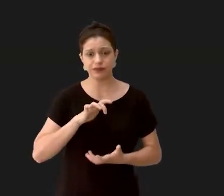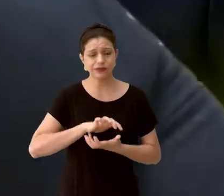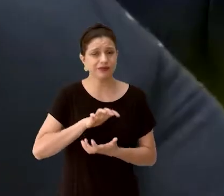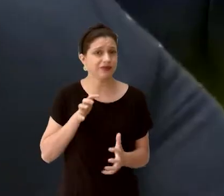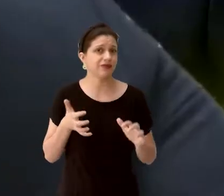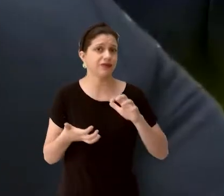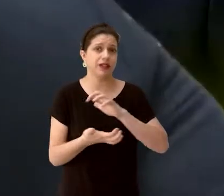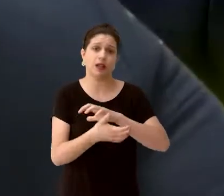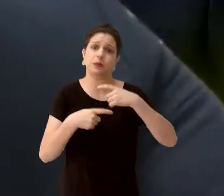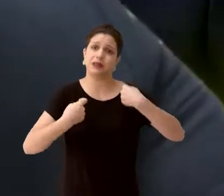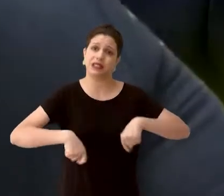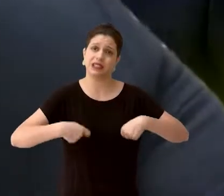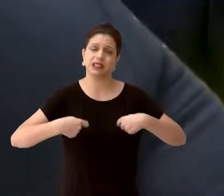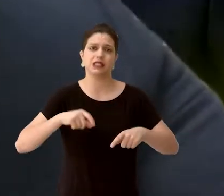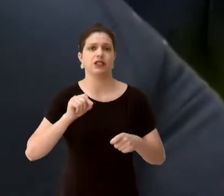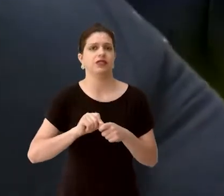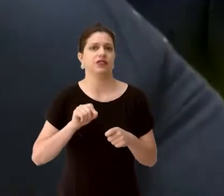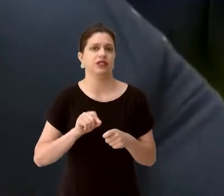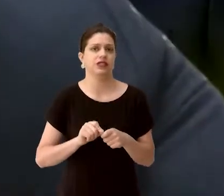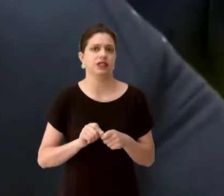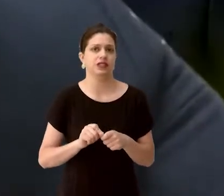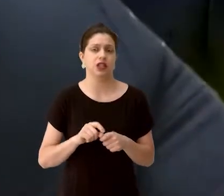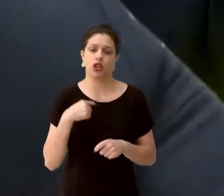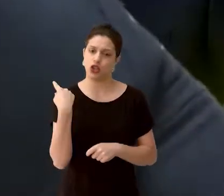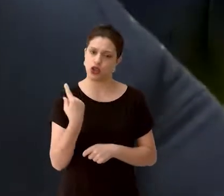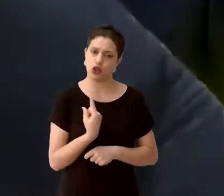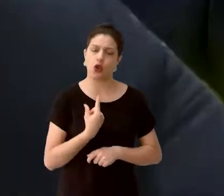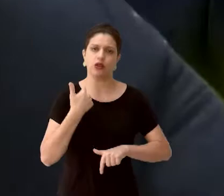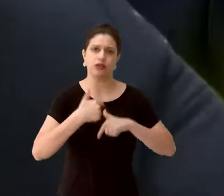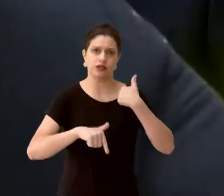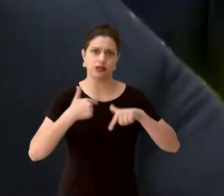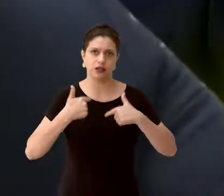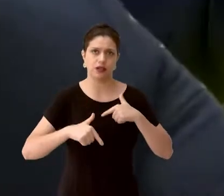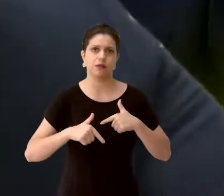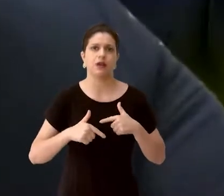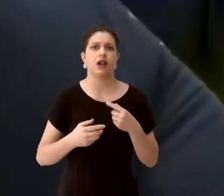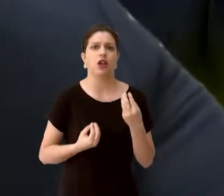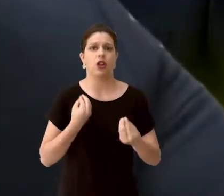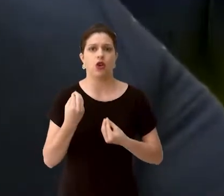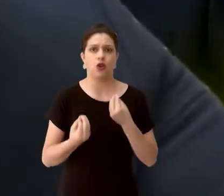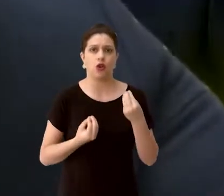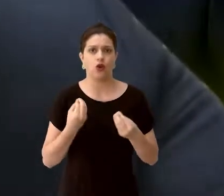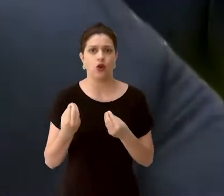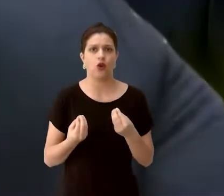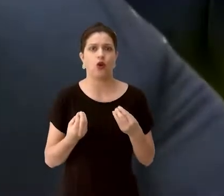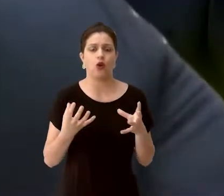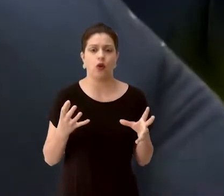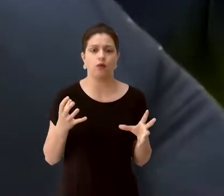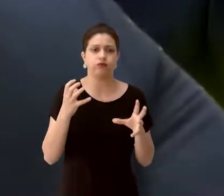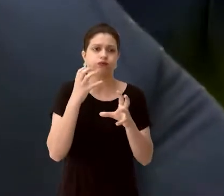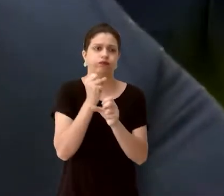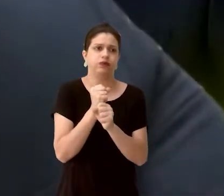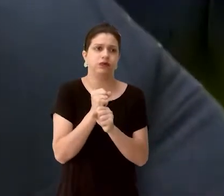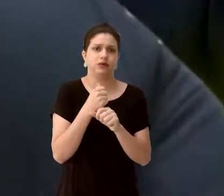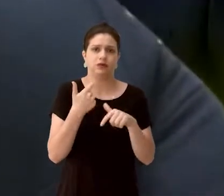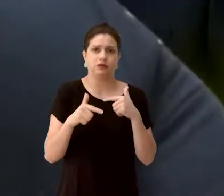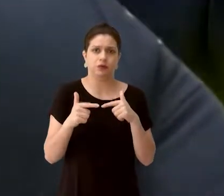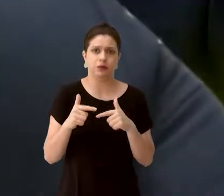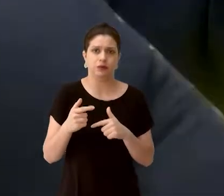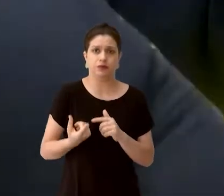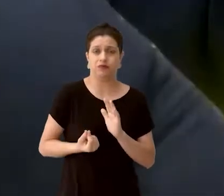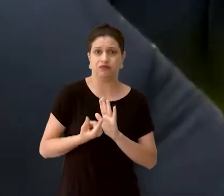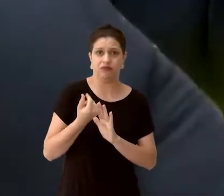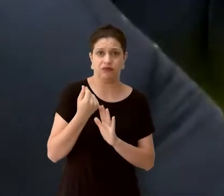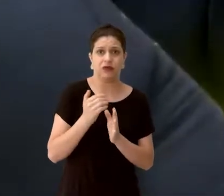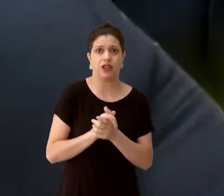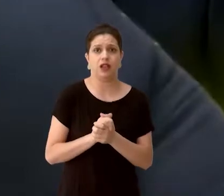aposentados. Há inúmeras reformas que precisamos fazer, mas vamos começar a cumprir o nosso dever de casa. enxugando os gastos públicos, diminuindo o tamanho da